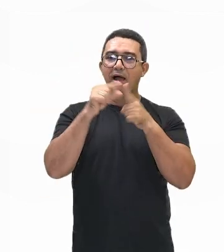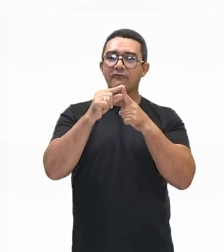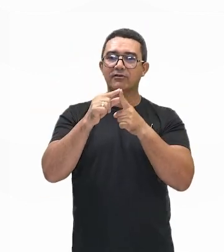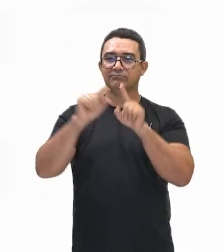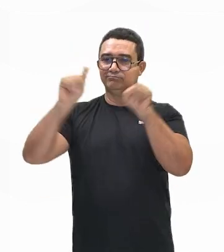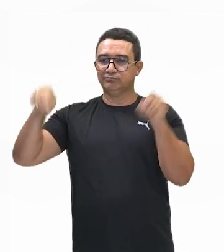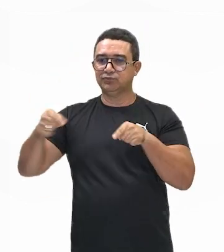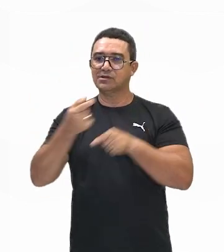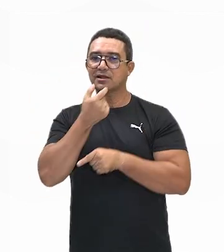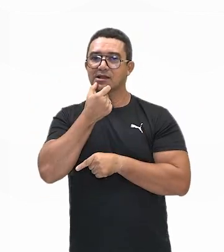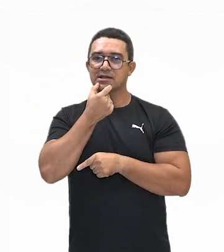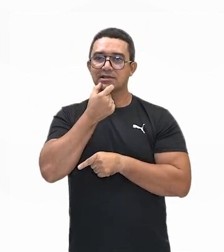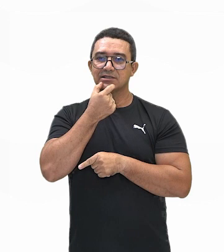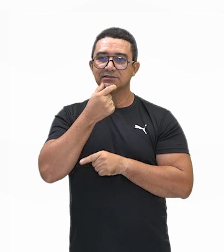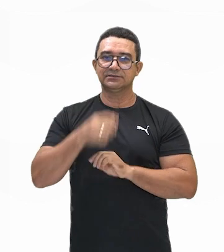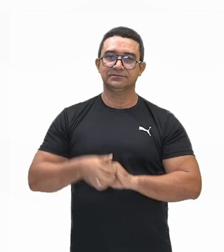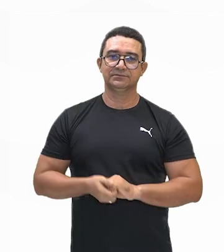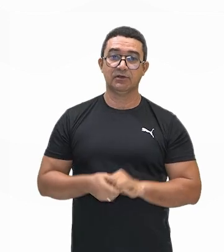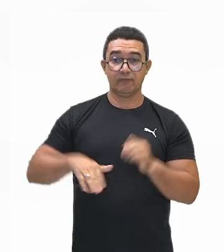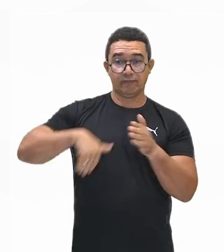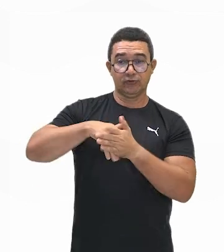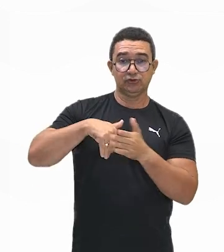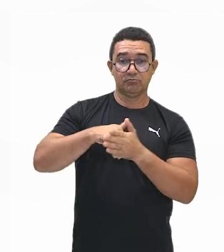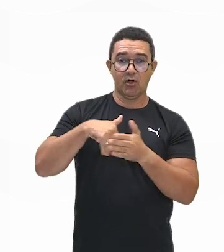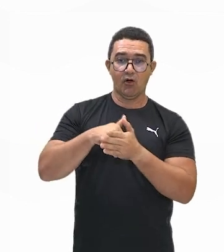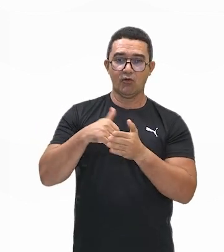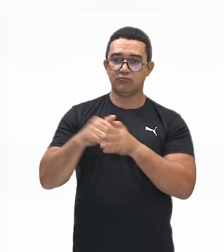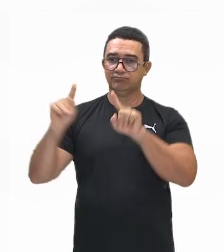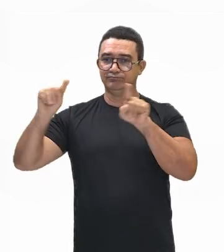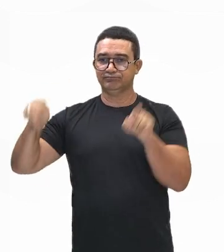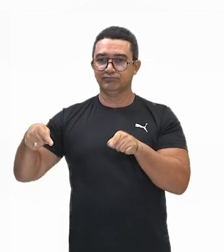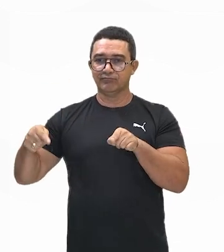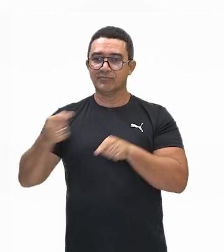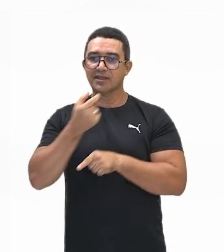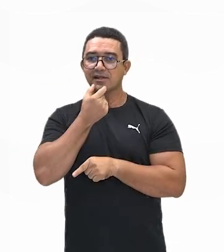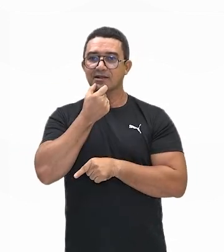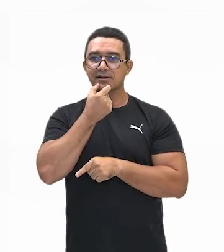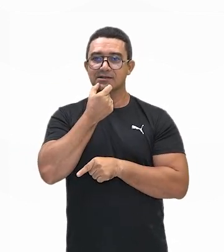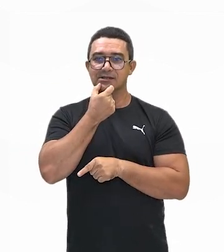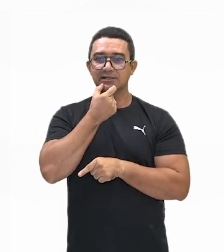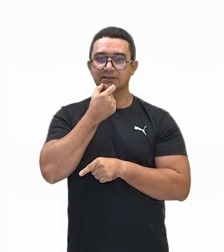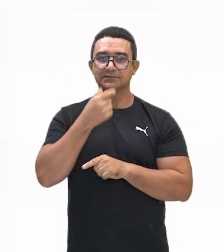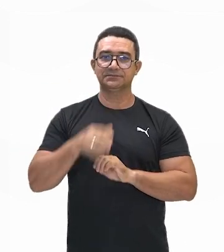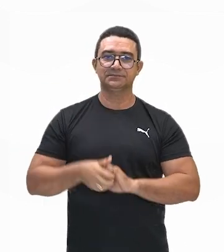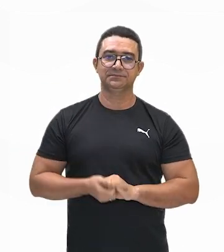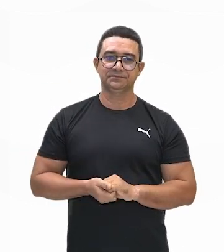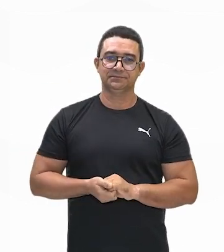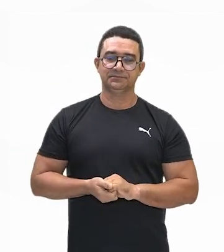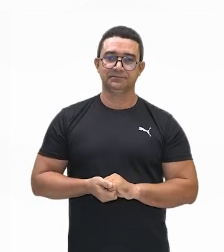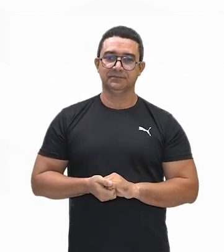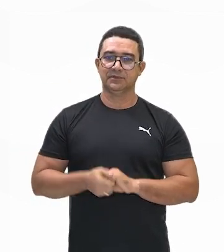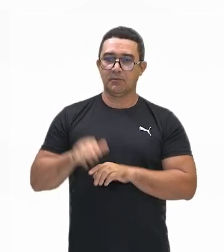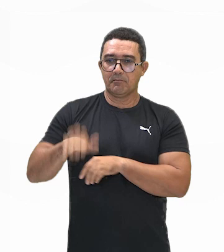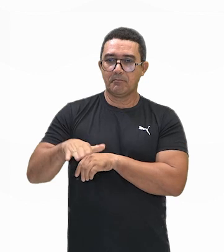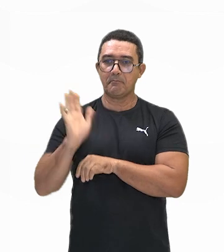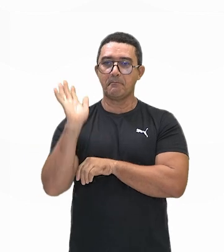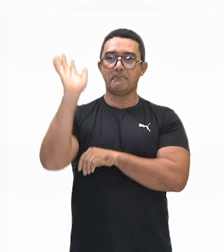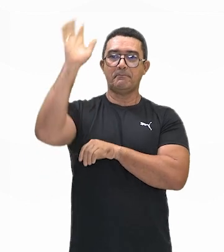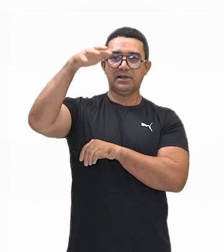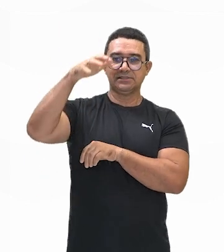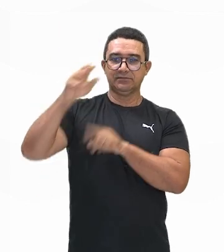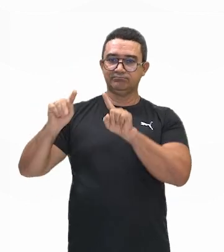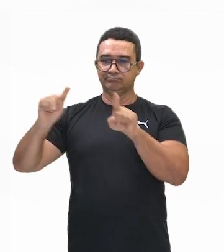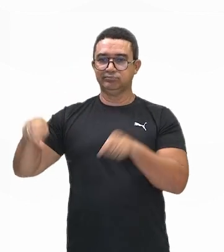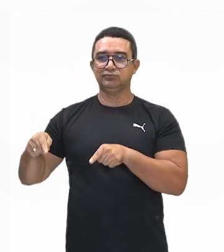alteração. Futebol, né, veio de futebol, né, nós temos o futebol, então, sofreu alteração. Basquetebol vem